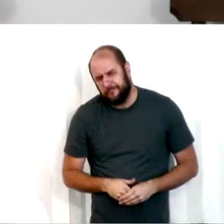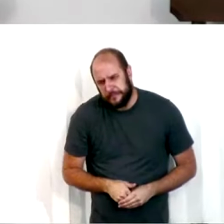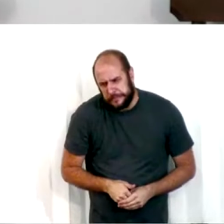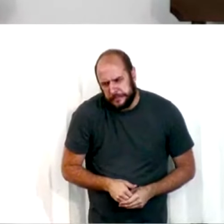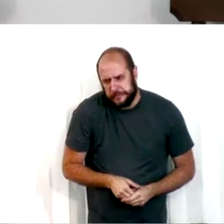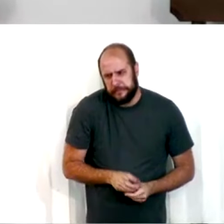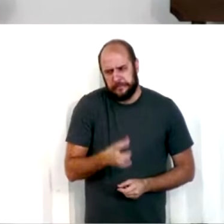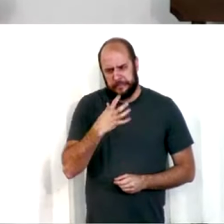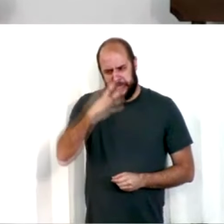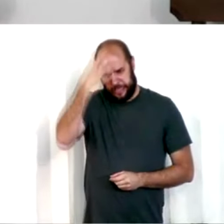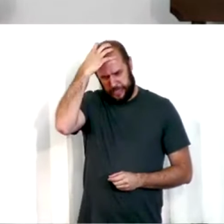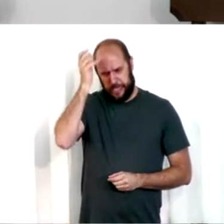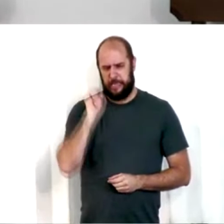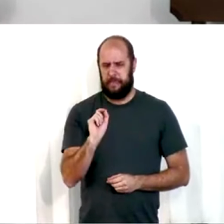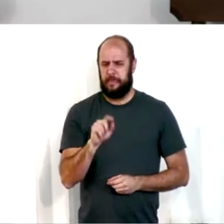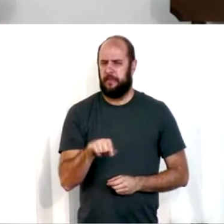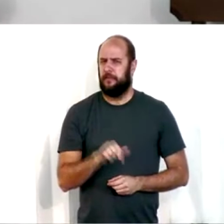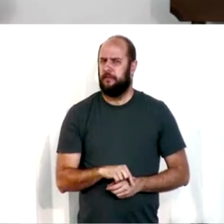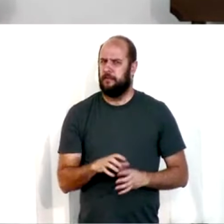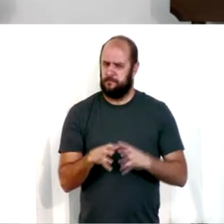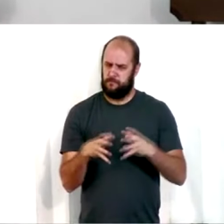quem é o rei desse reino?